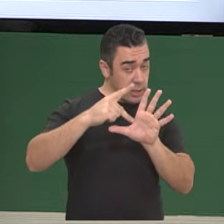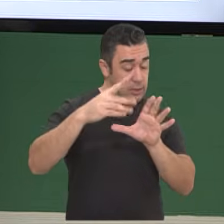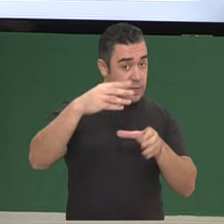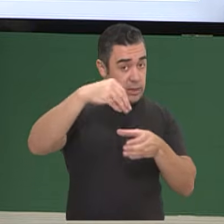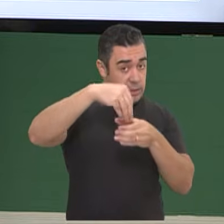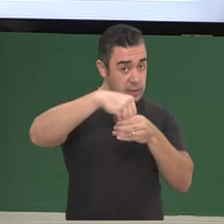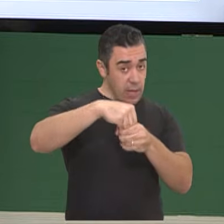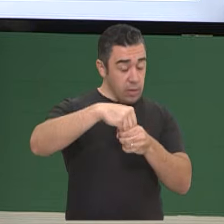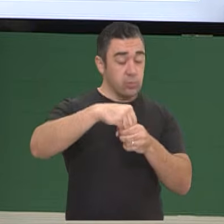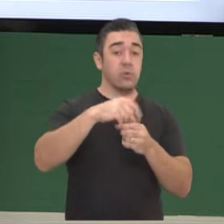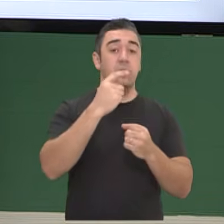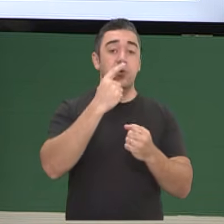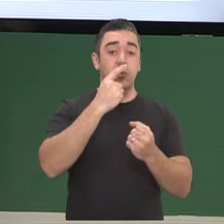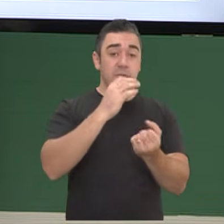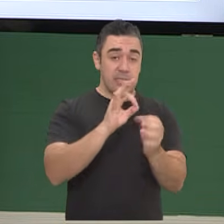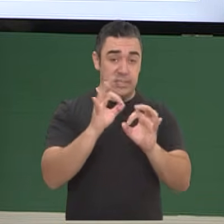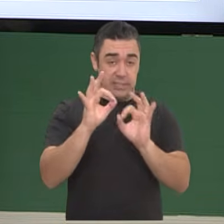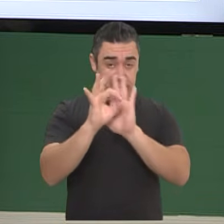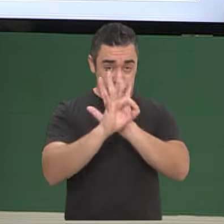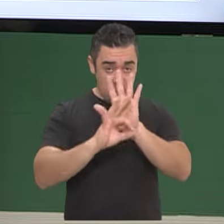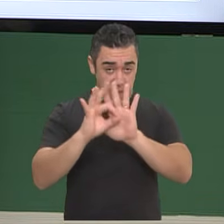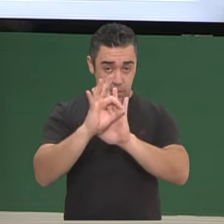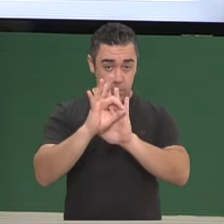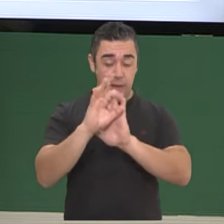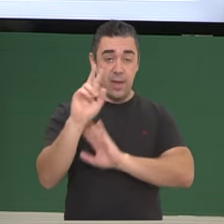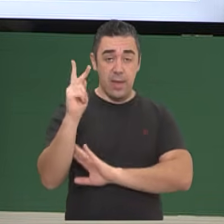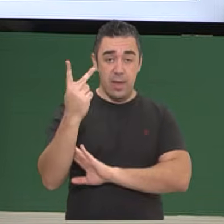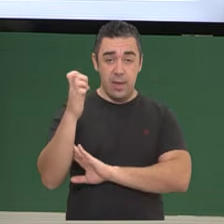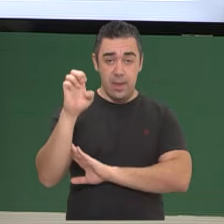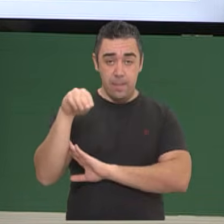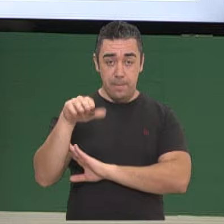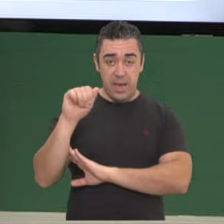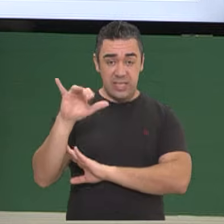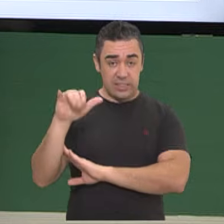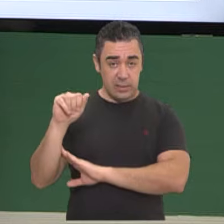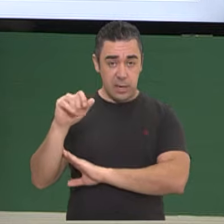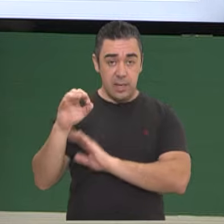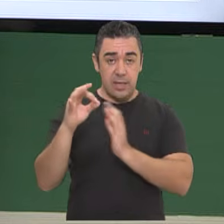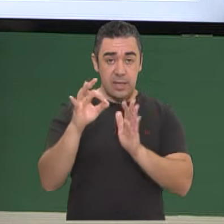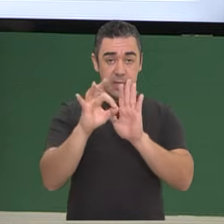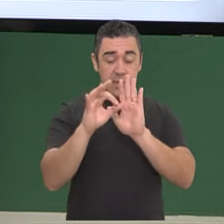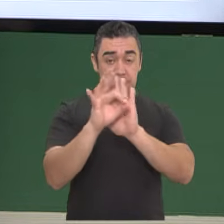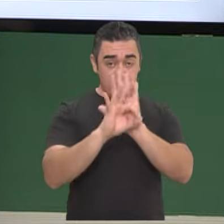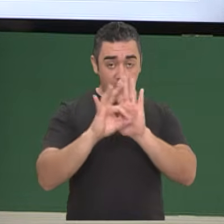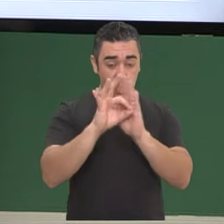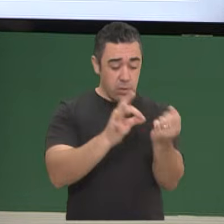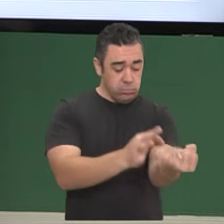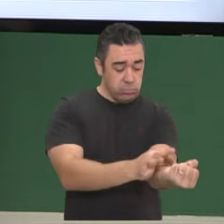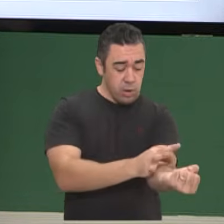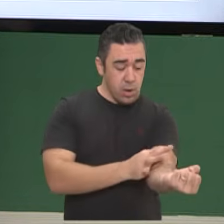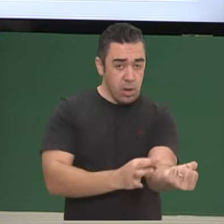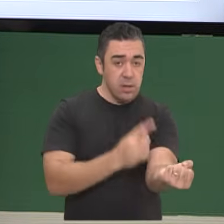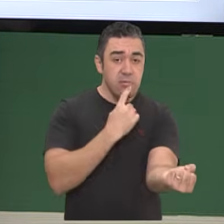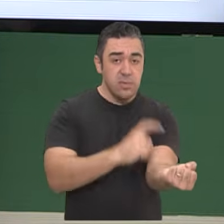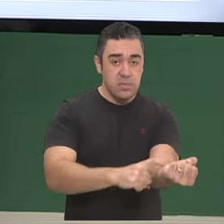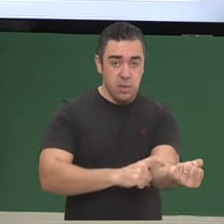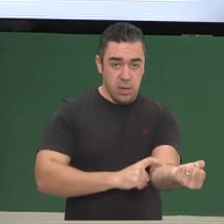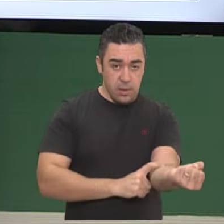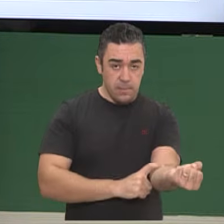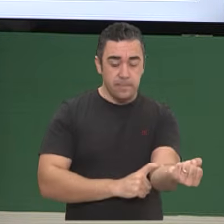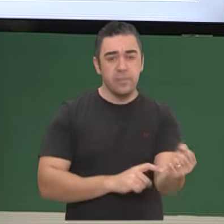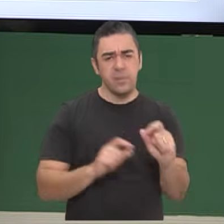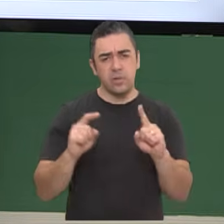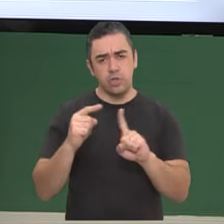hemácias, tá? Então, nas hemácias, podia ter a glicoproteína A para o sangue A, glicoproteína B para o sangue B e assim por diante,